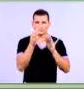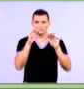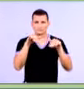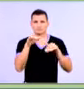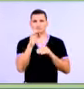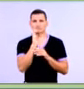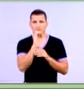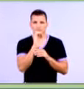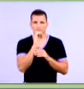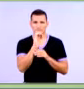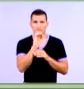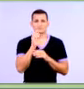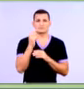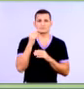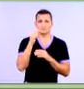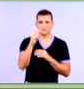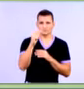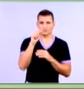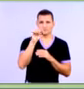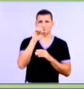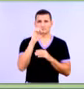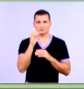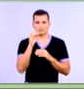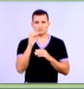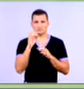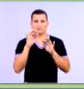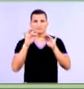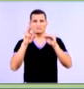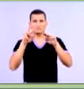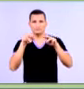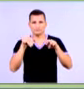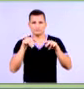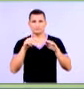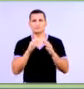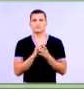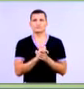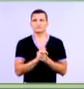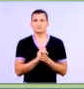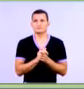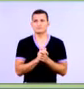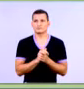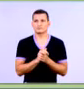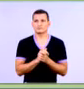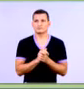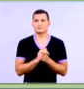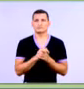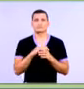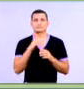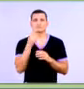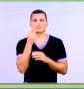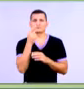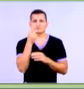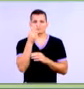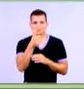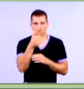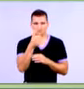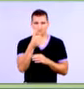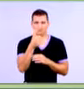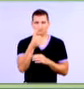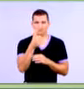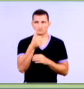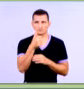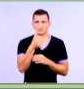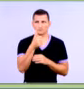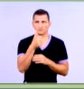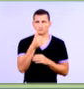Quando eu inseri o menos 80, o fim passou para a posição 1. Então, eu tinha, vamos dar